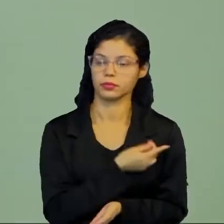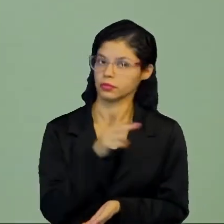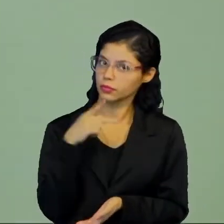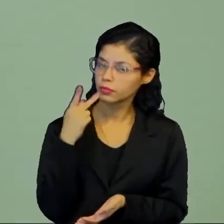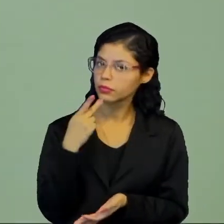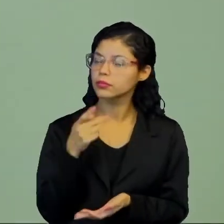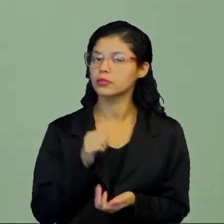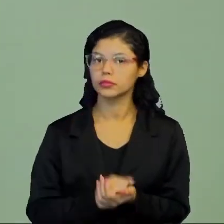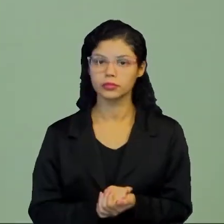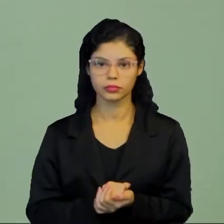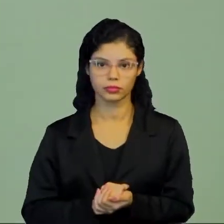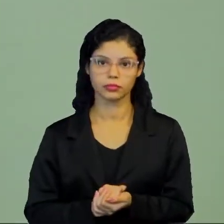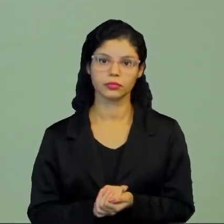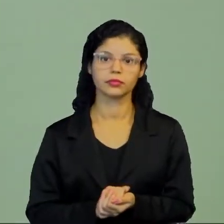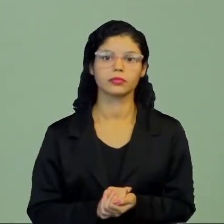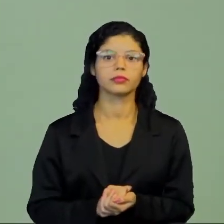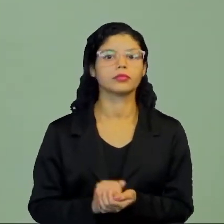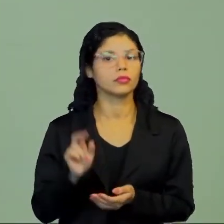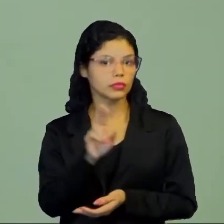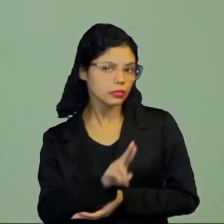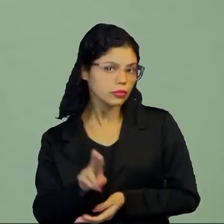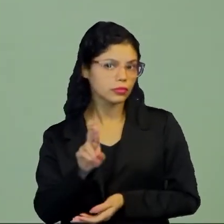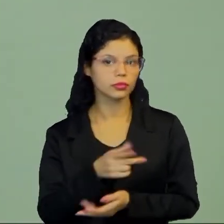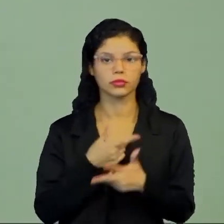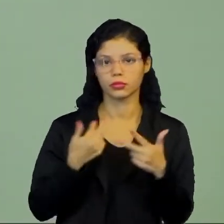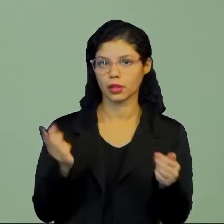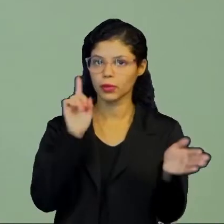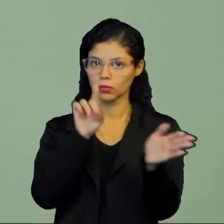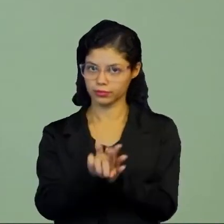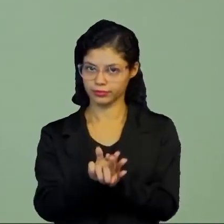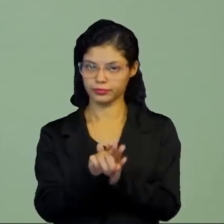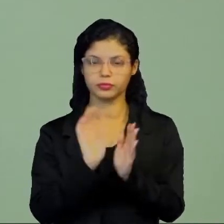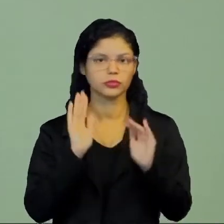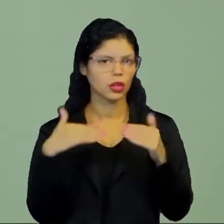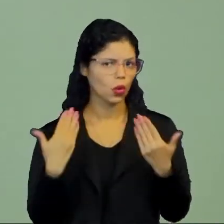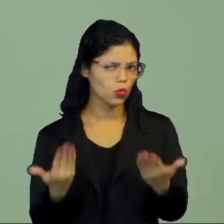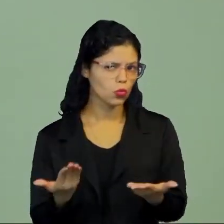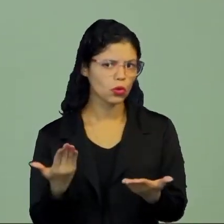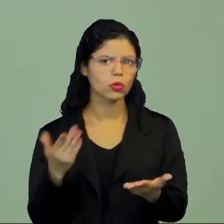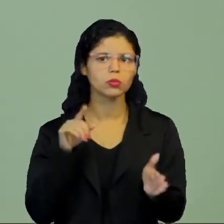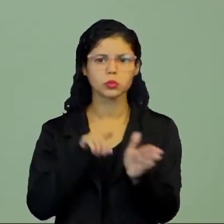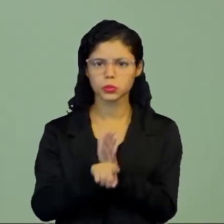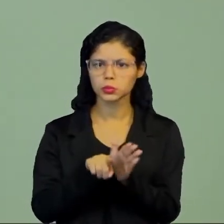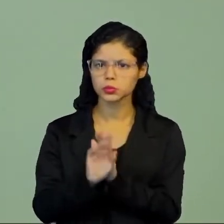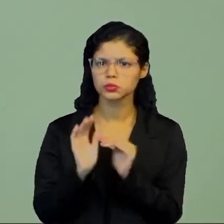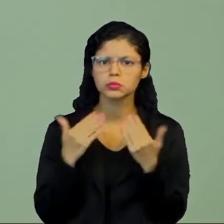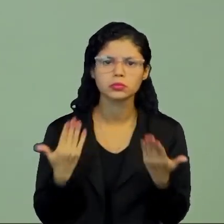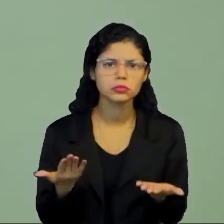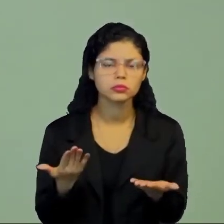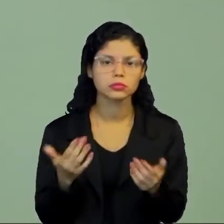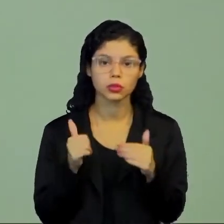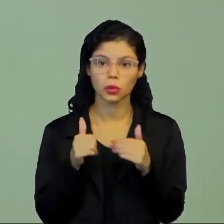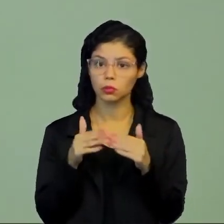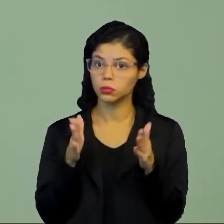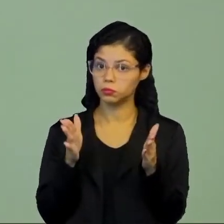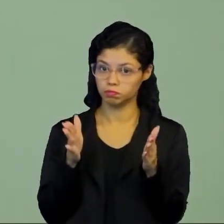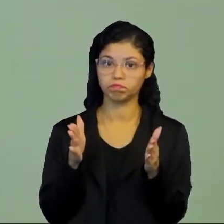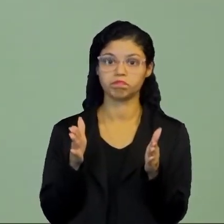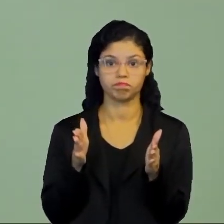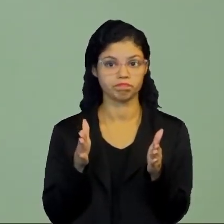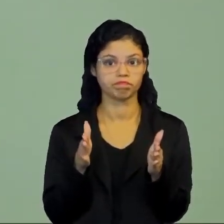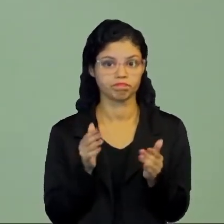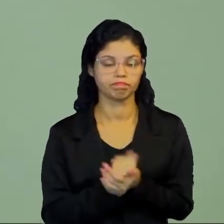falando dos instrumentos, nós vamos perguntar qual tipo de pergunta? Perguntas